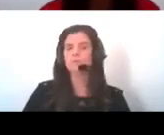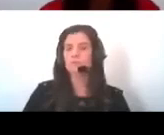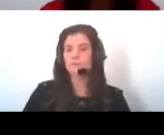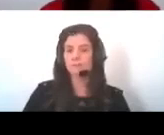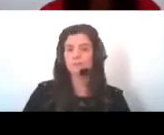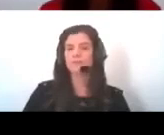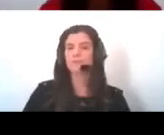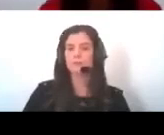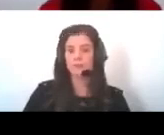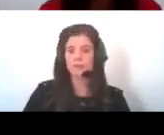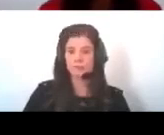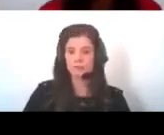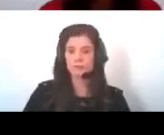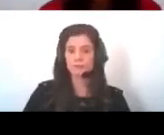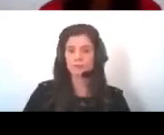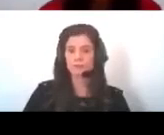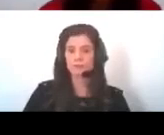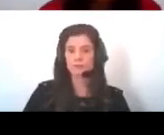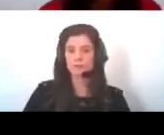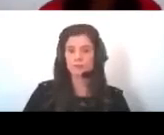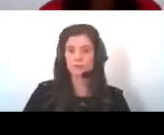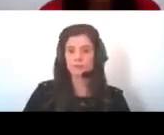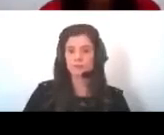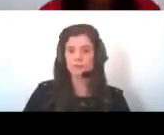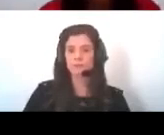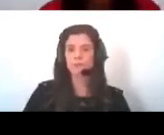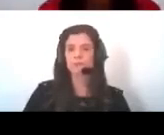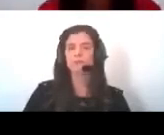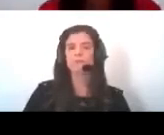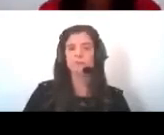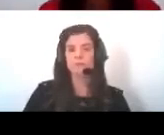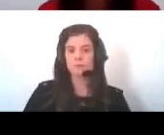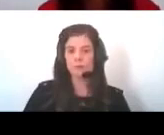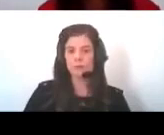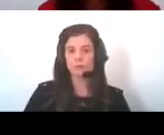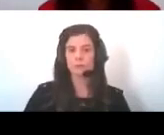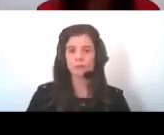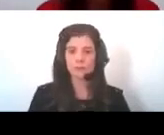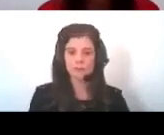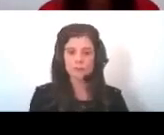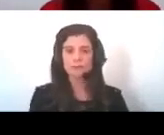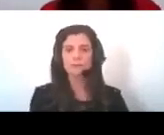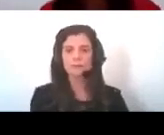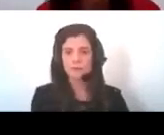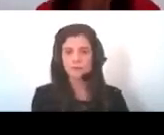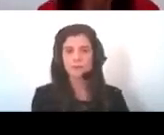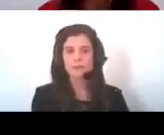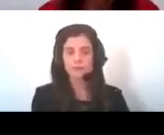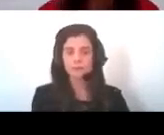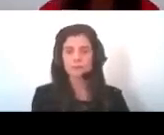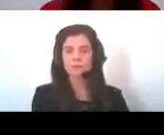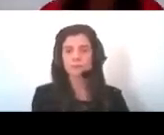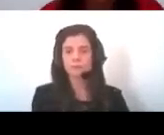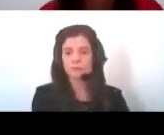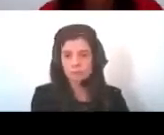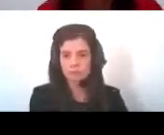sites, existem também inúmeras informações a respeito do que pode, o que não pode ser feito na